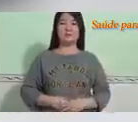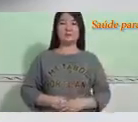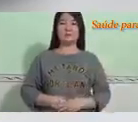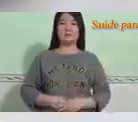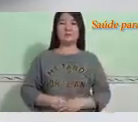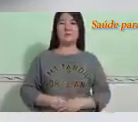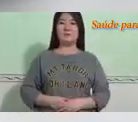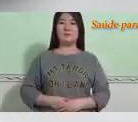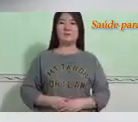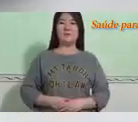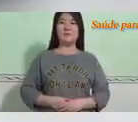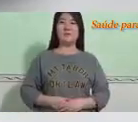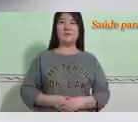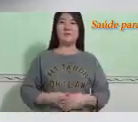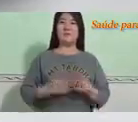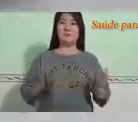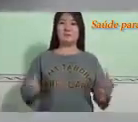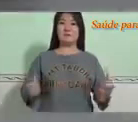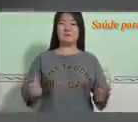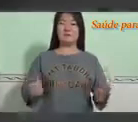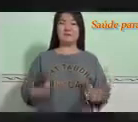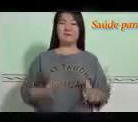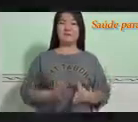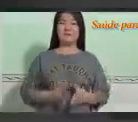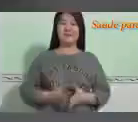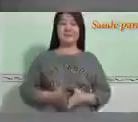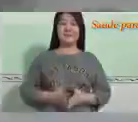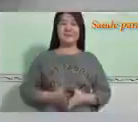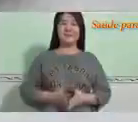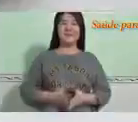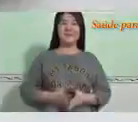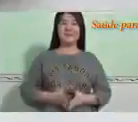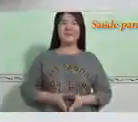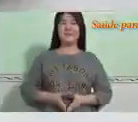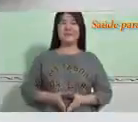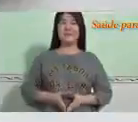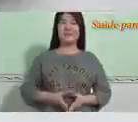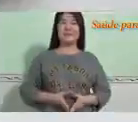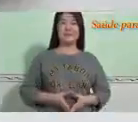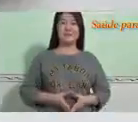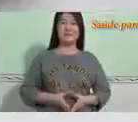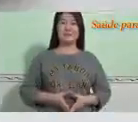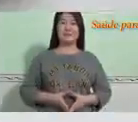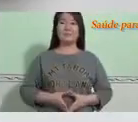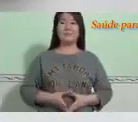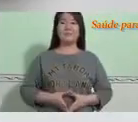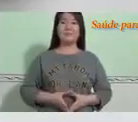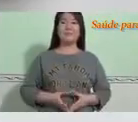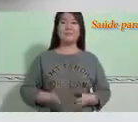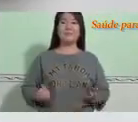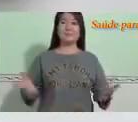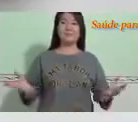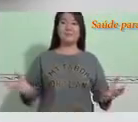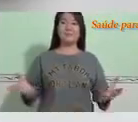gosta vírgula de rsrs o mm dead a era acento agudo de um